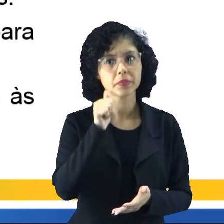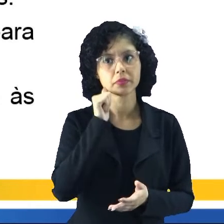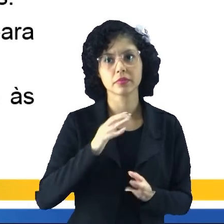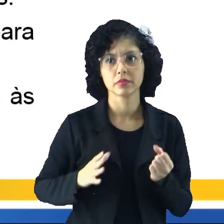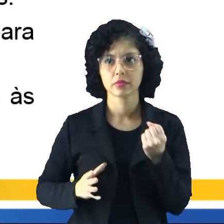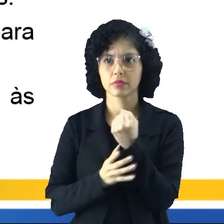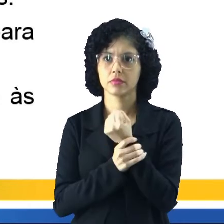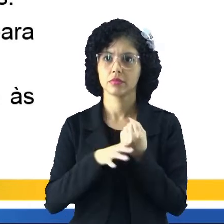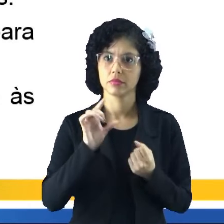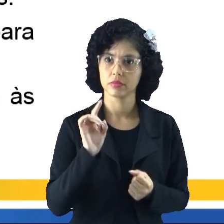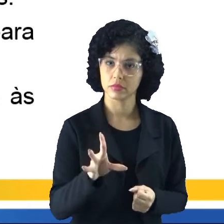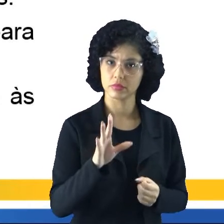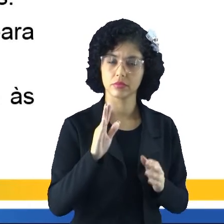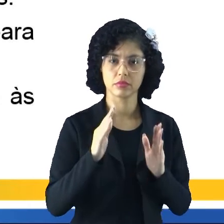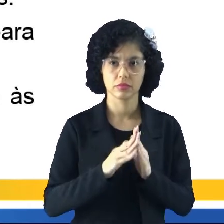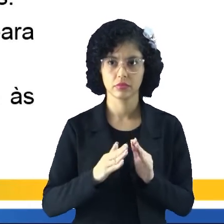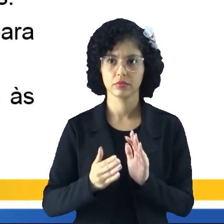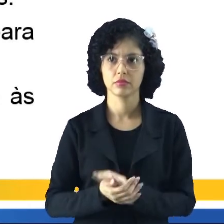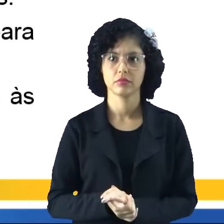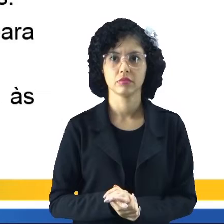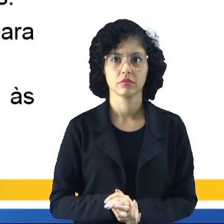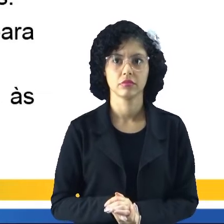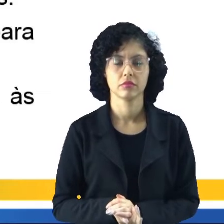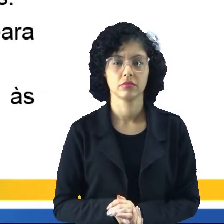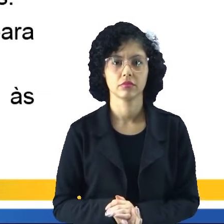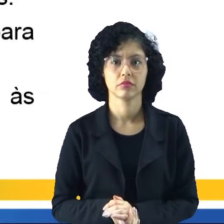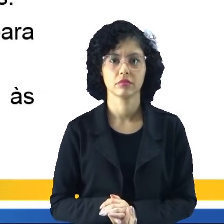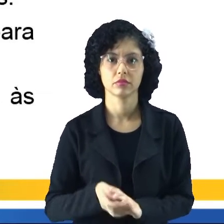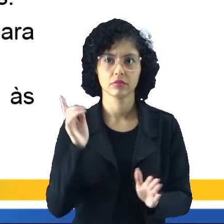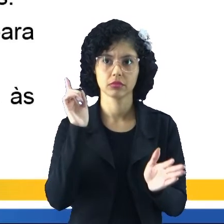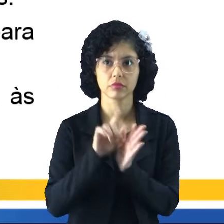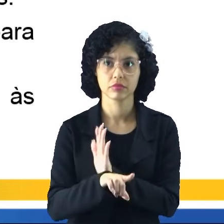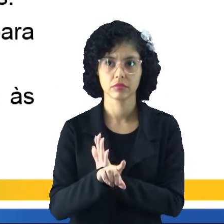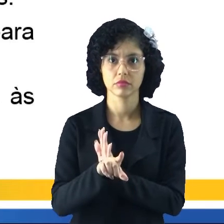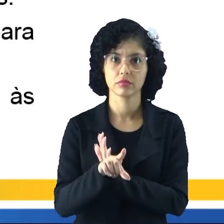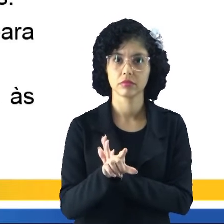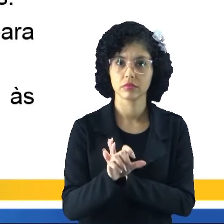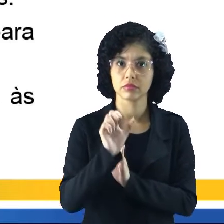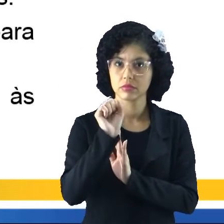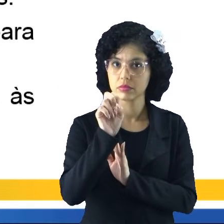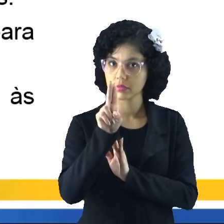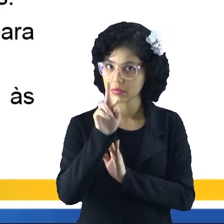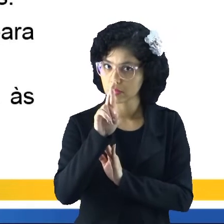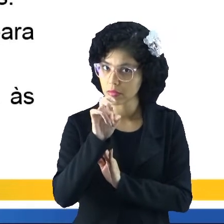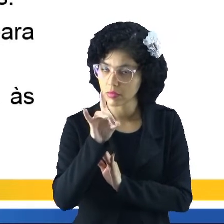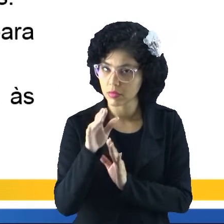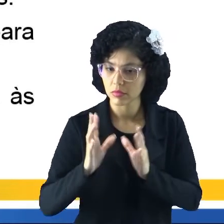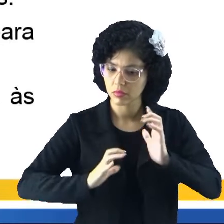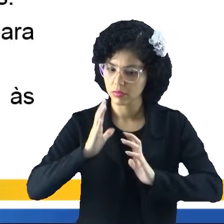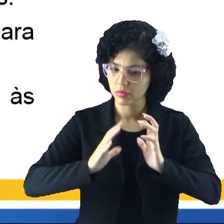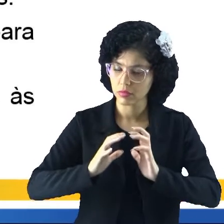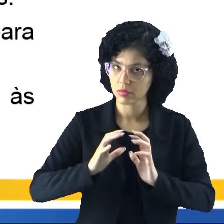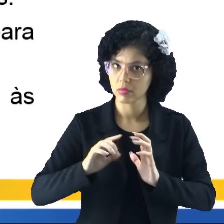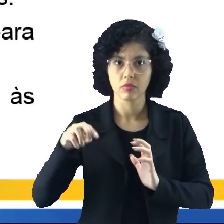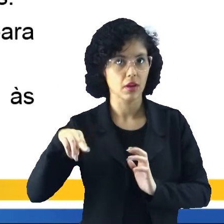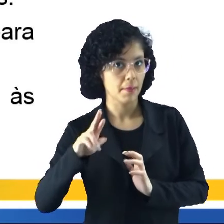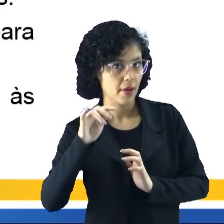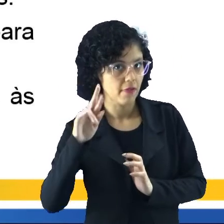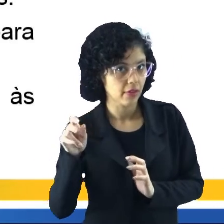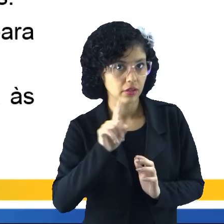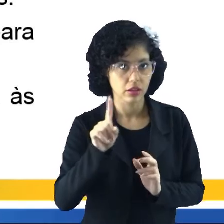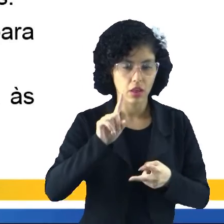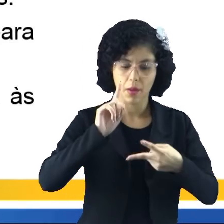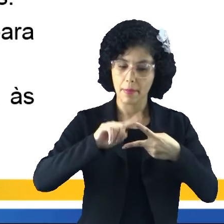prendem apenas às tarefas domésticas. Aqui nós estamos perguntando, né, para Susanita, a gente não pode confundir para Mafalda. Então,